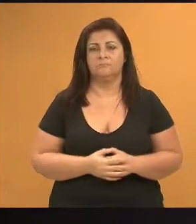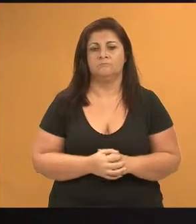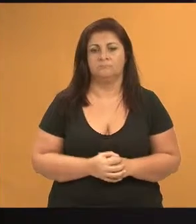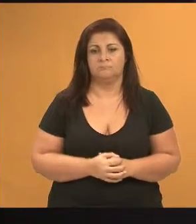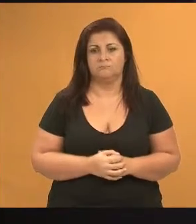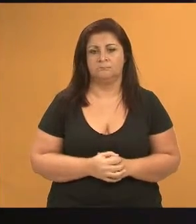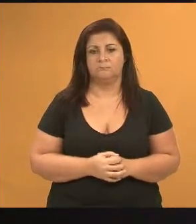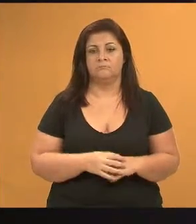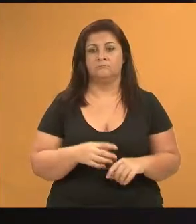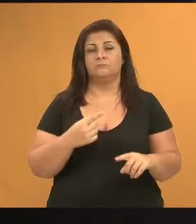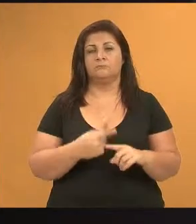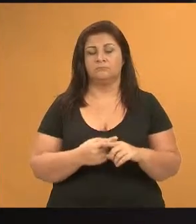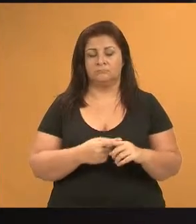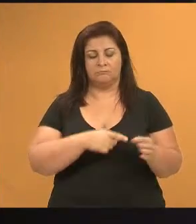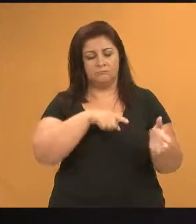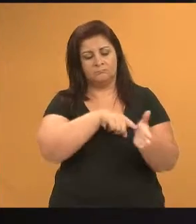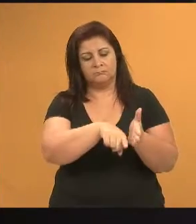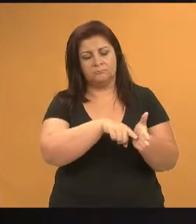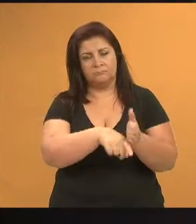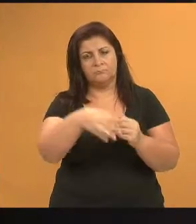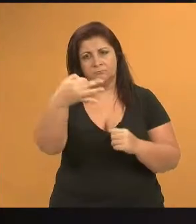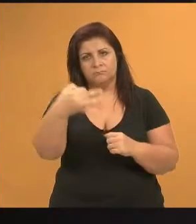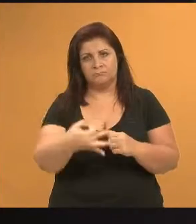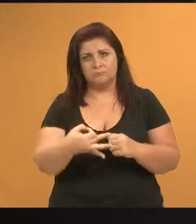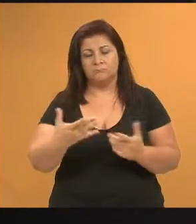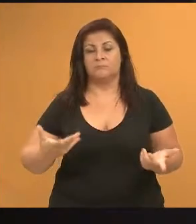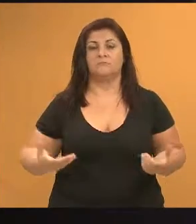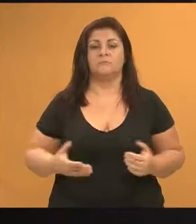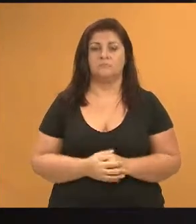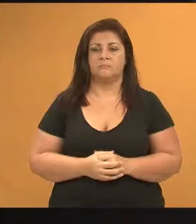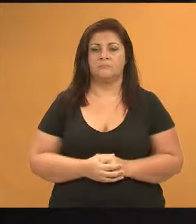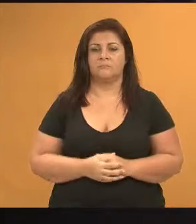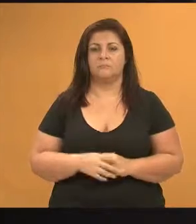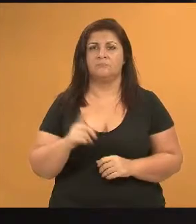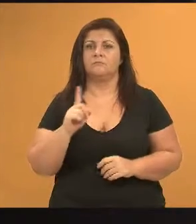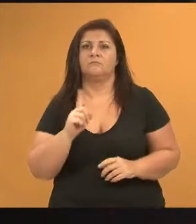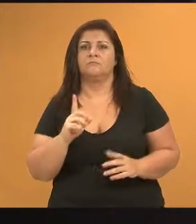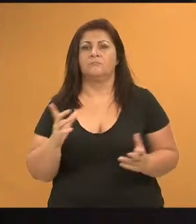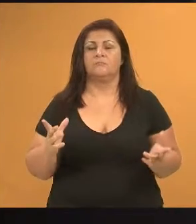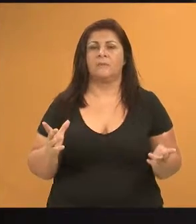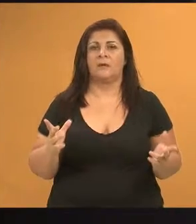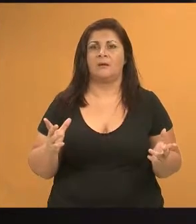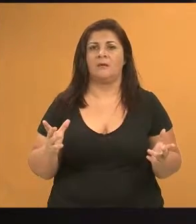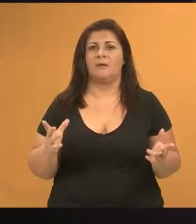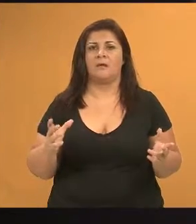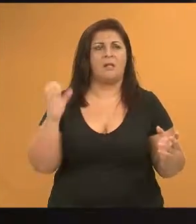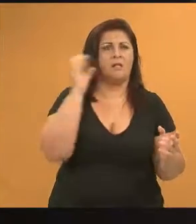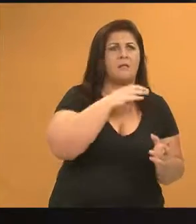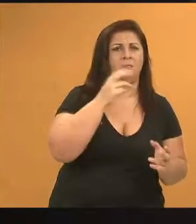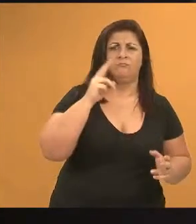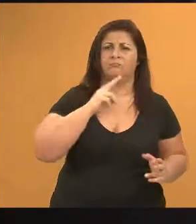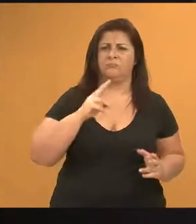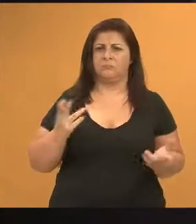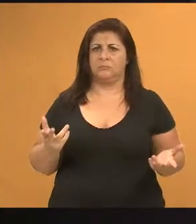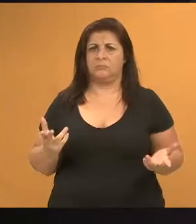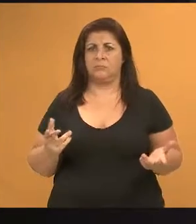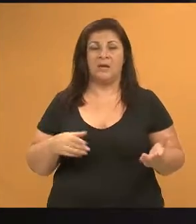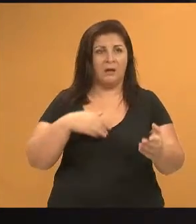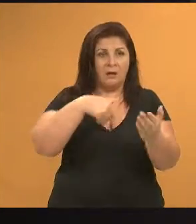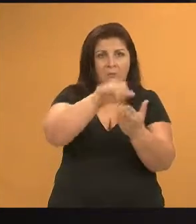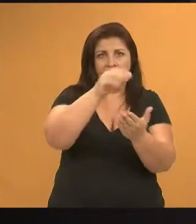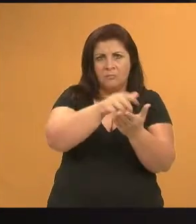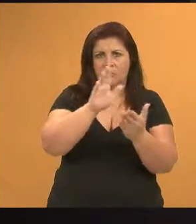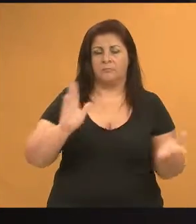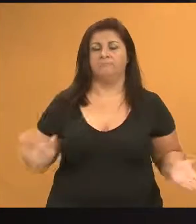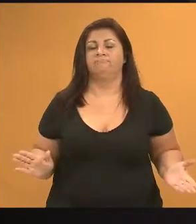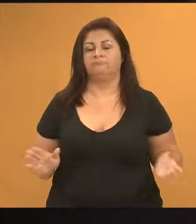para que eles sejam analisados aí com critério, que as coisas não sejam feitas assim de bate-pronto e